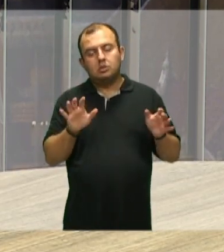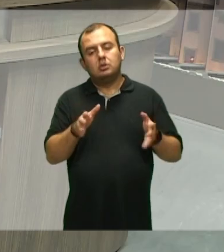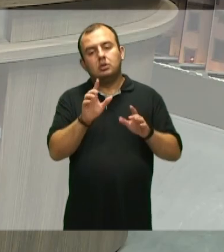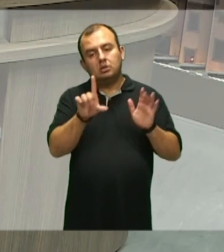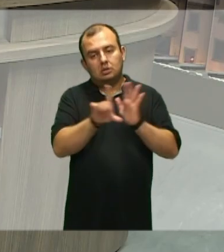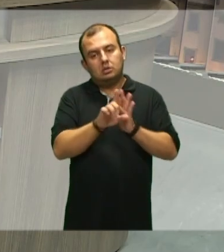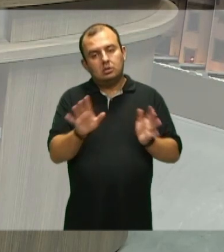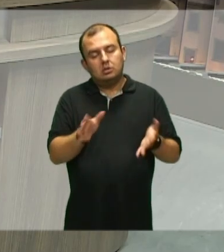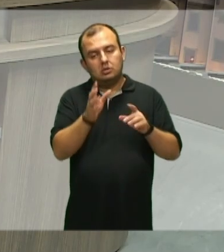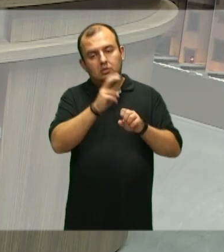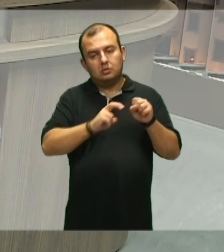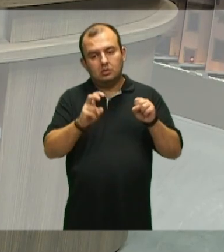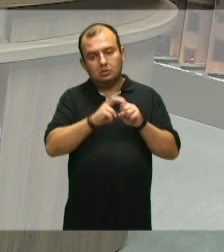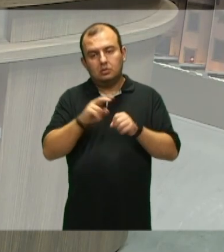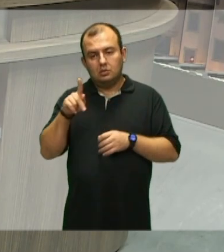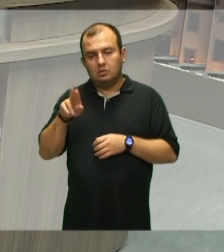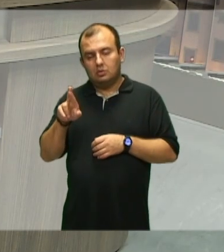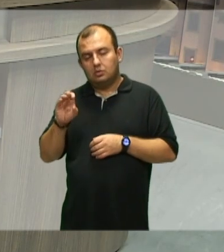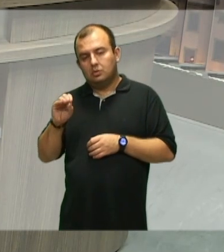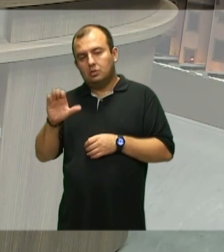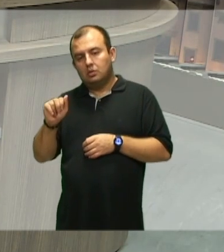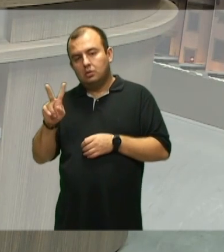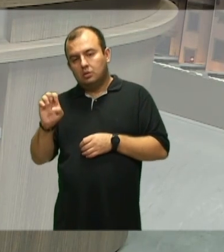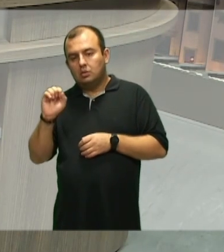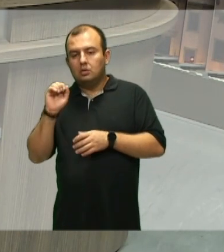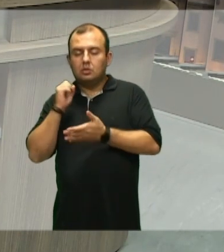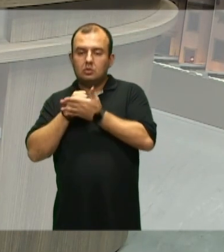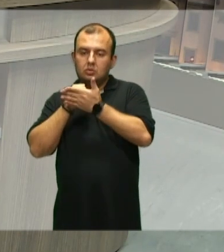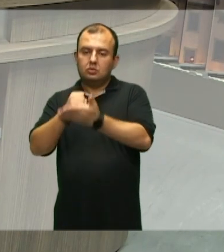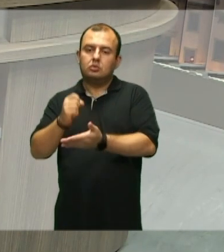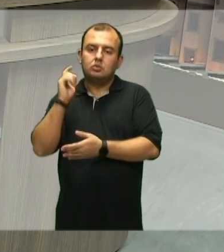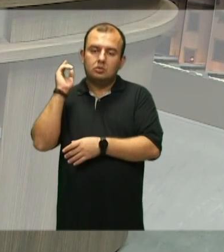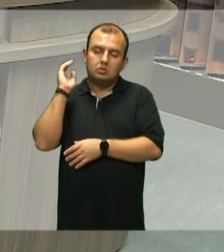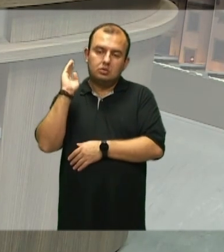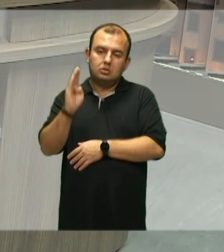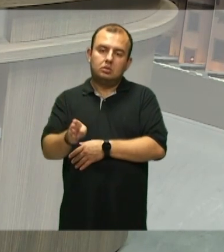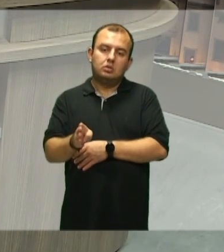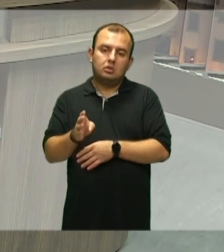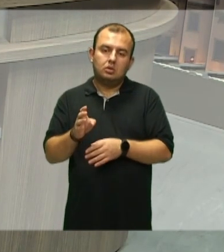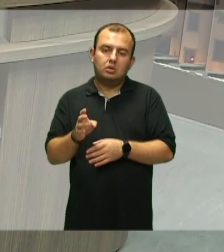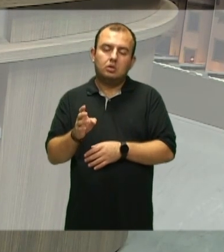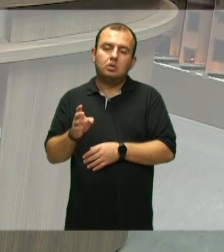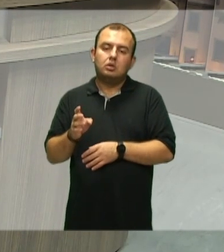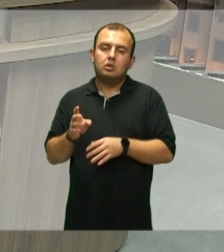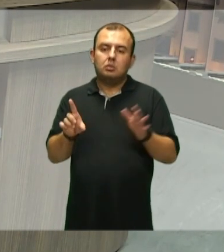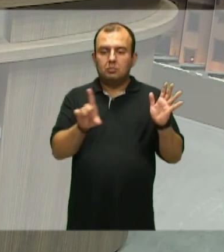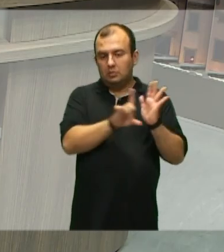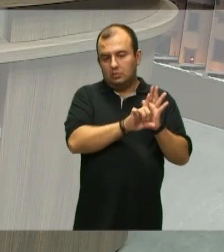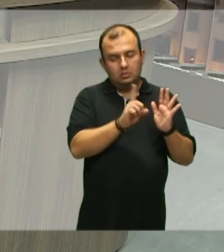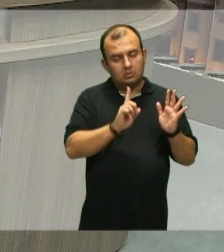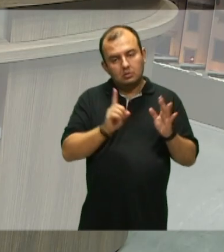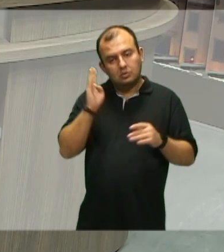Cultura. Isso, e o apoio da Procave é um apoio direto, não é nem via lei, né? É um aporte direto que eles